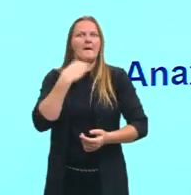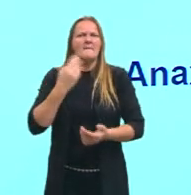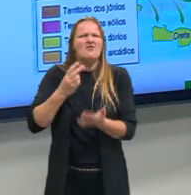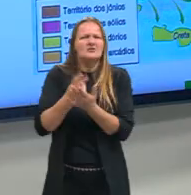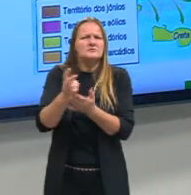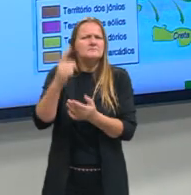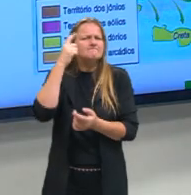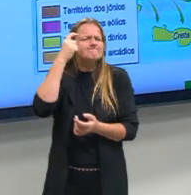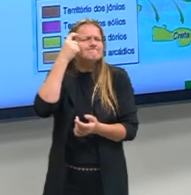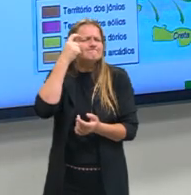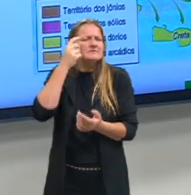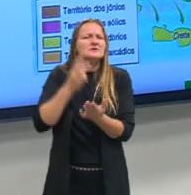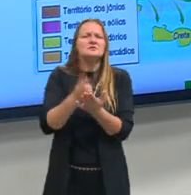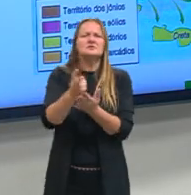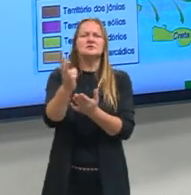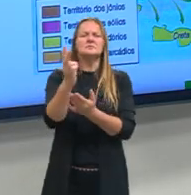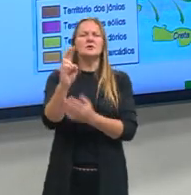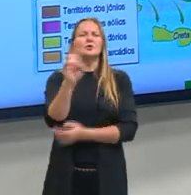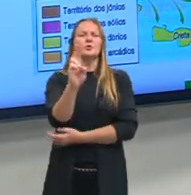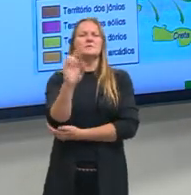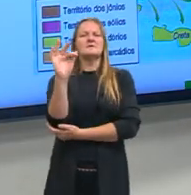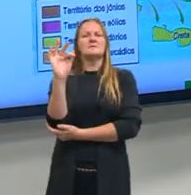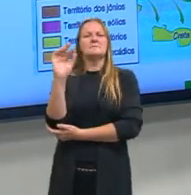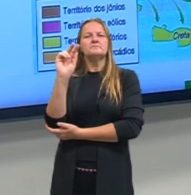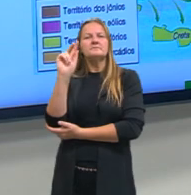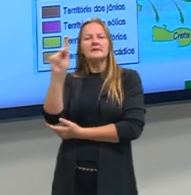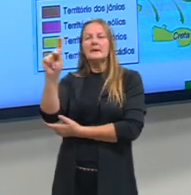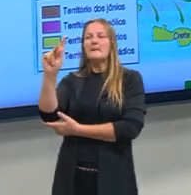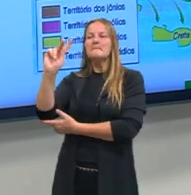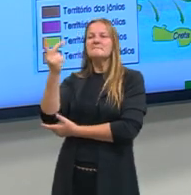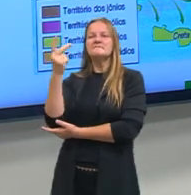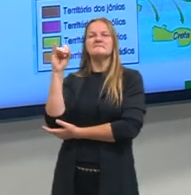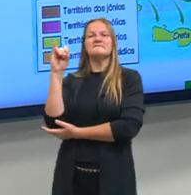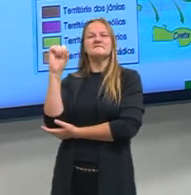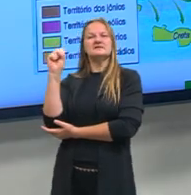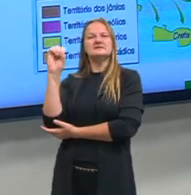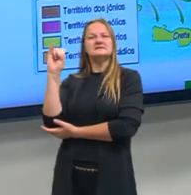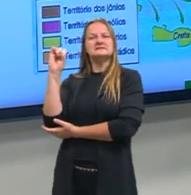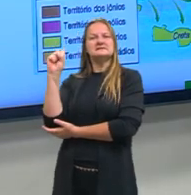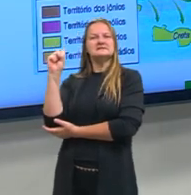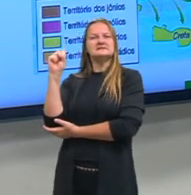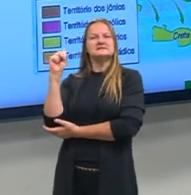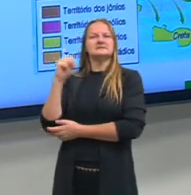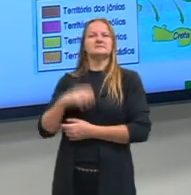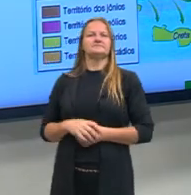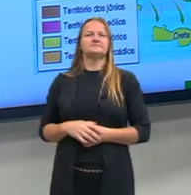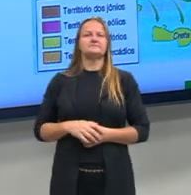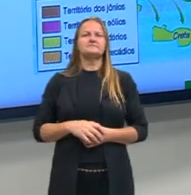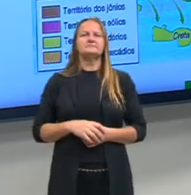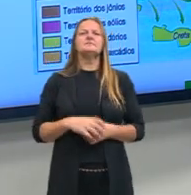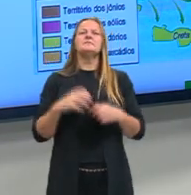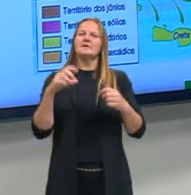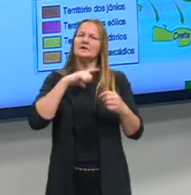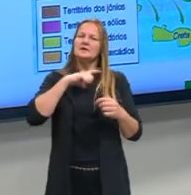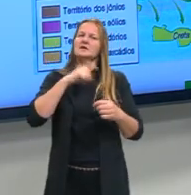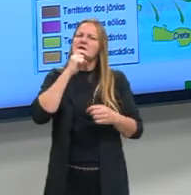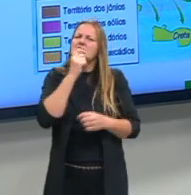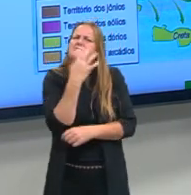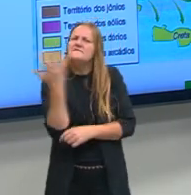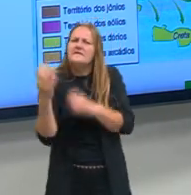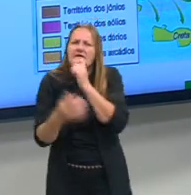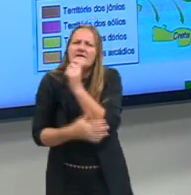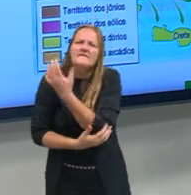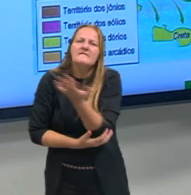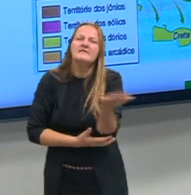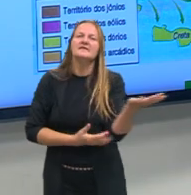imperceptível que a phisis né Nós ligamos muito eles a a a natureza física natureza mas eles queriam